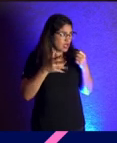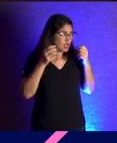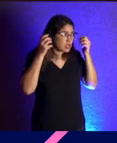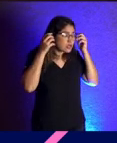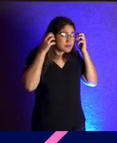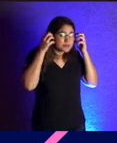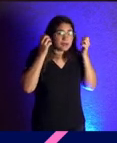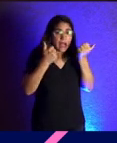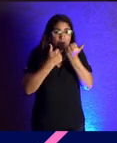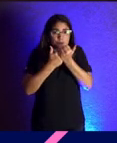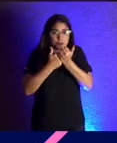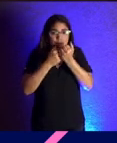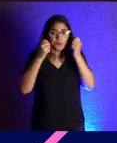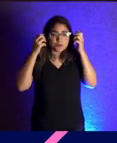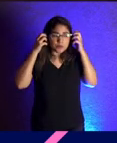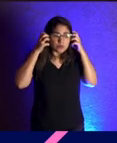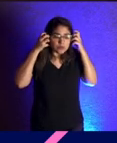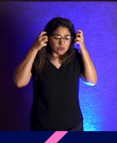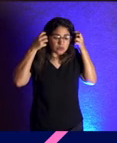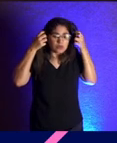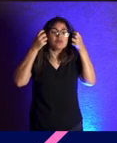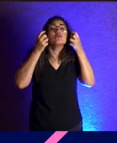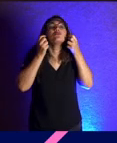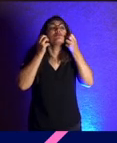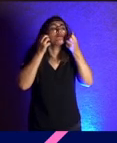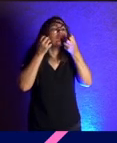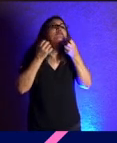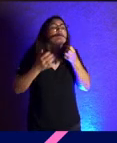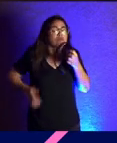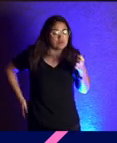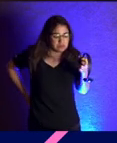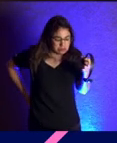Daniel, tenho mais alguma pergunta que você pode entrar, se você não tem nada.